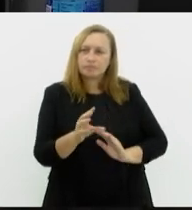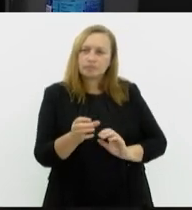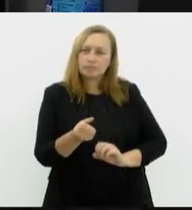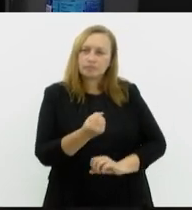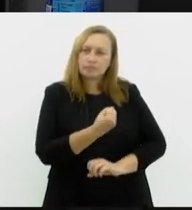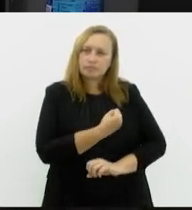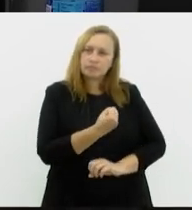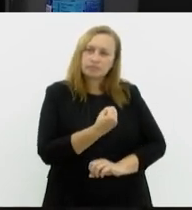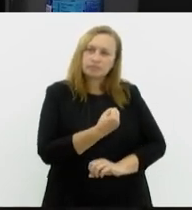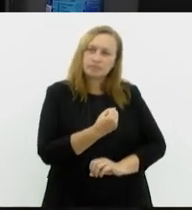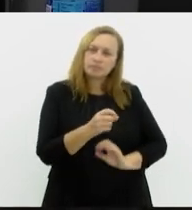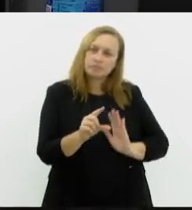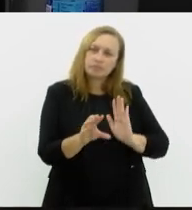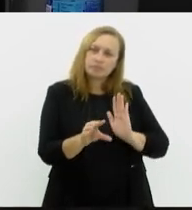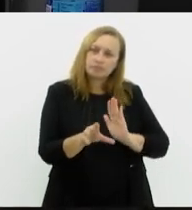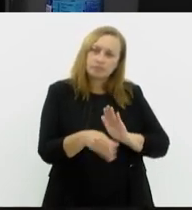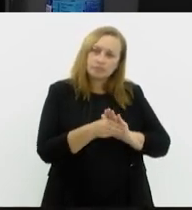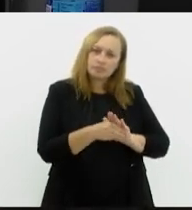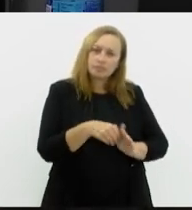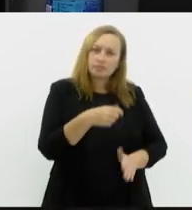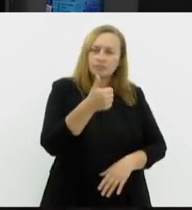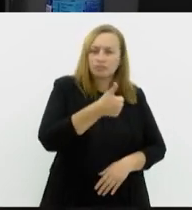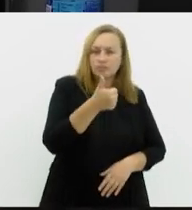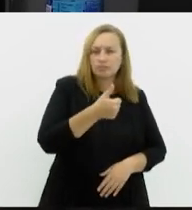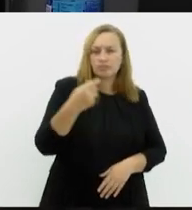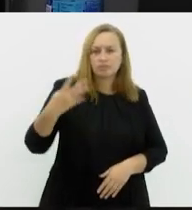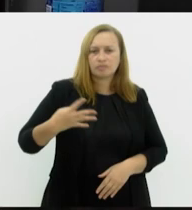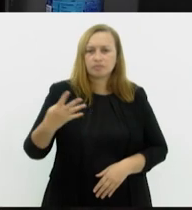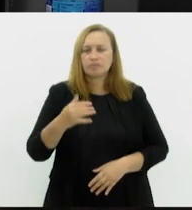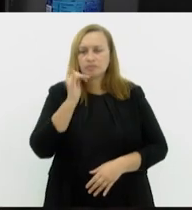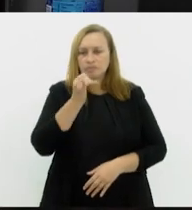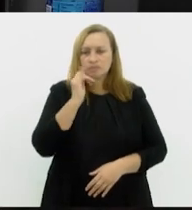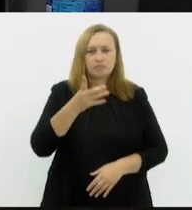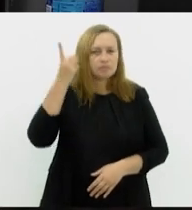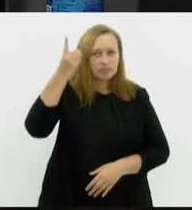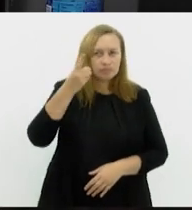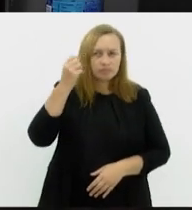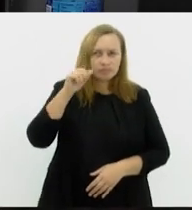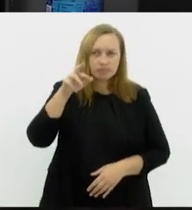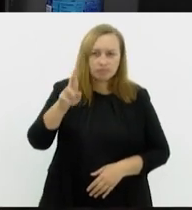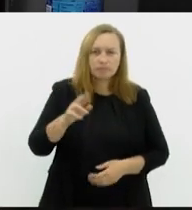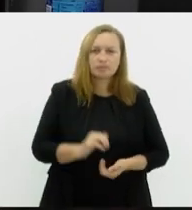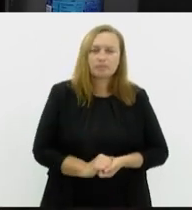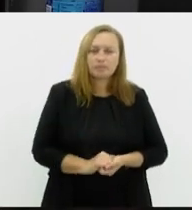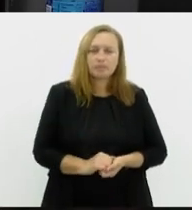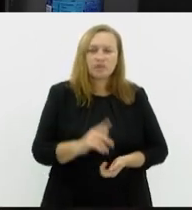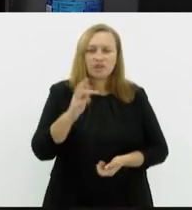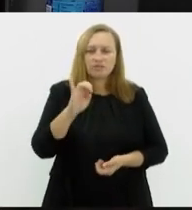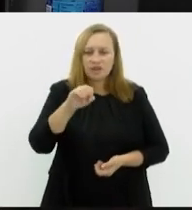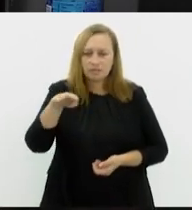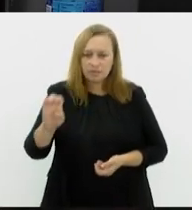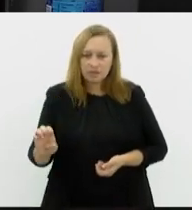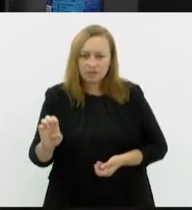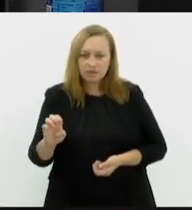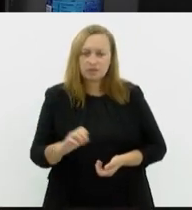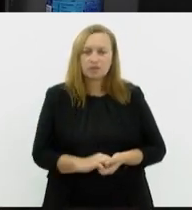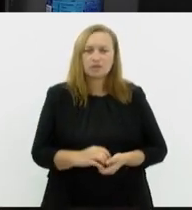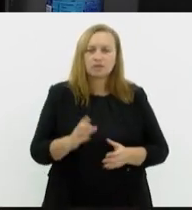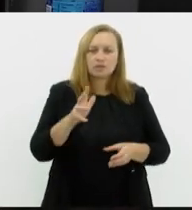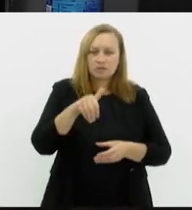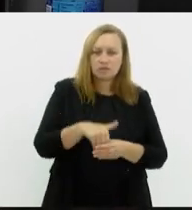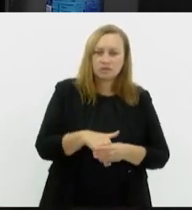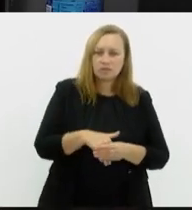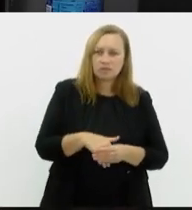4. Relatores, deputado Rosenberg Reis e Felipe Soares. Em